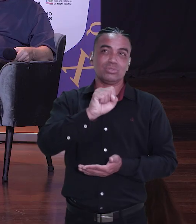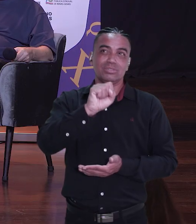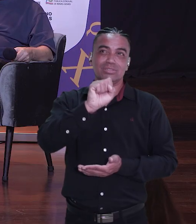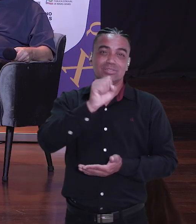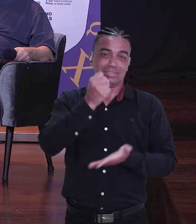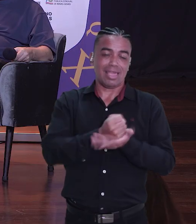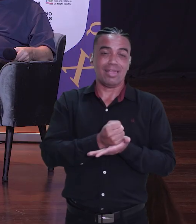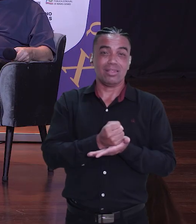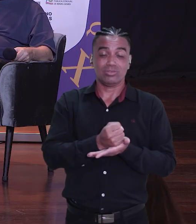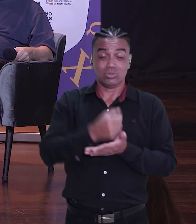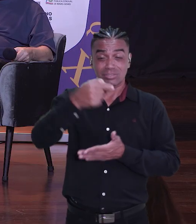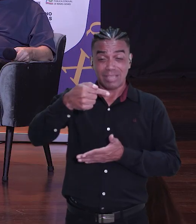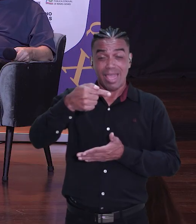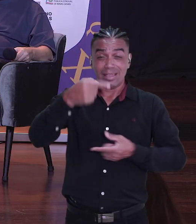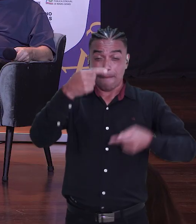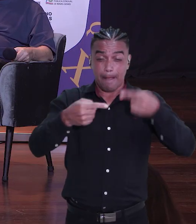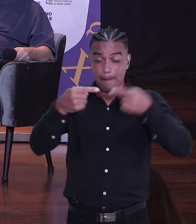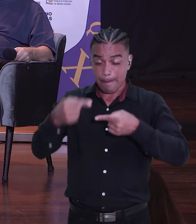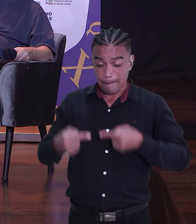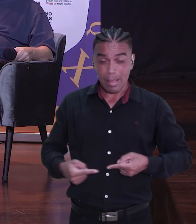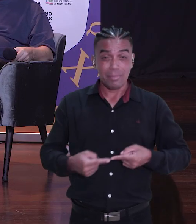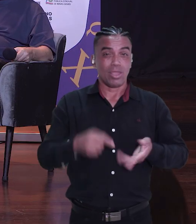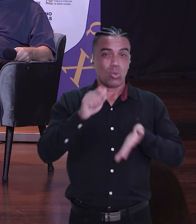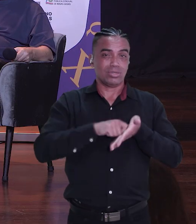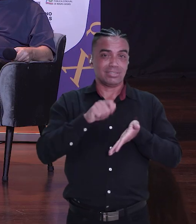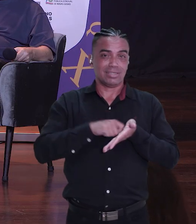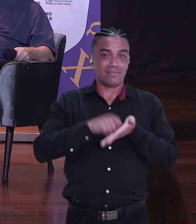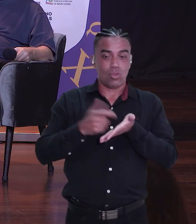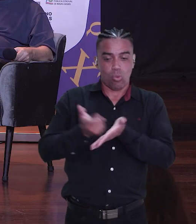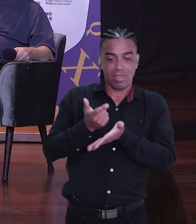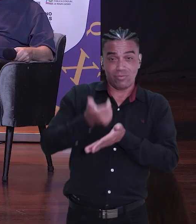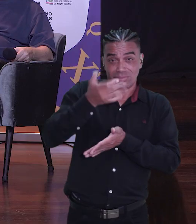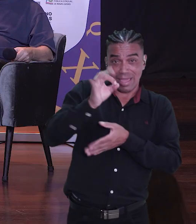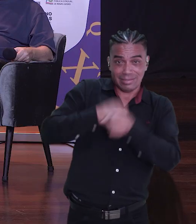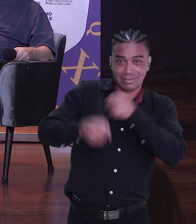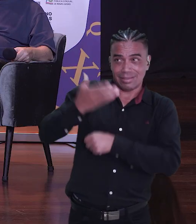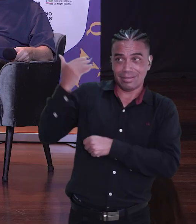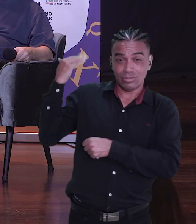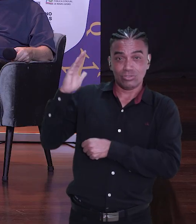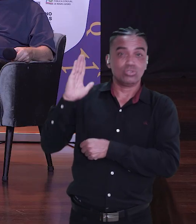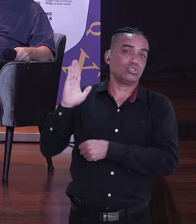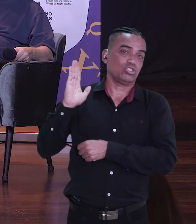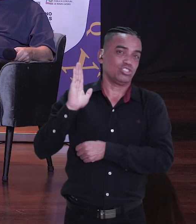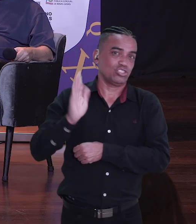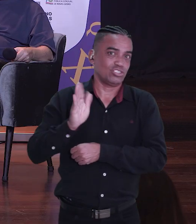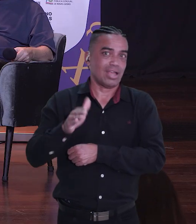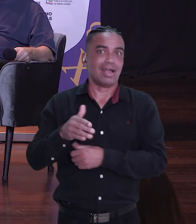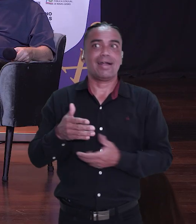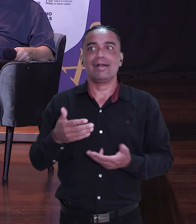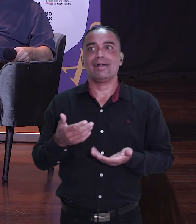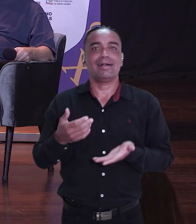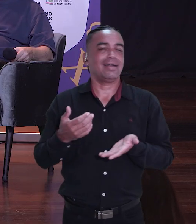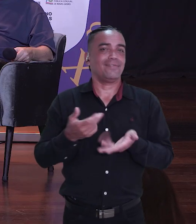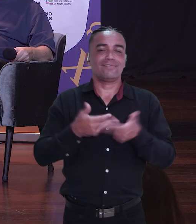Mas os 7 selos são os 7 confrontos que, quando eu escrevi o livro, há 10 anos, O Rui já tinha tido. Depois disso,